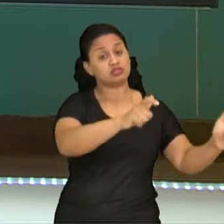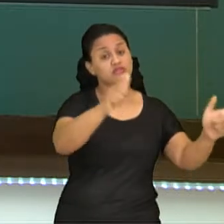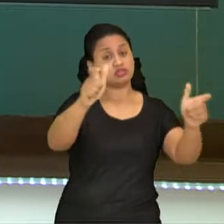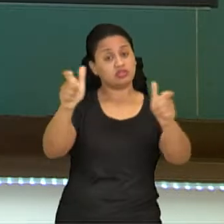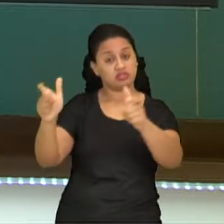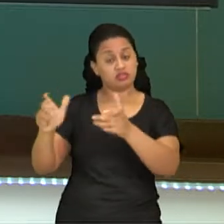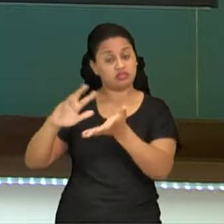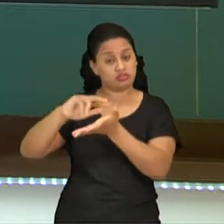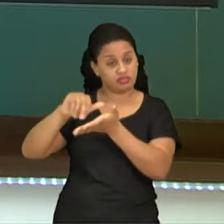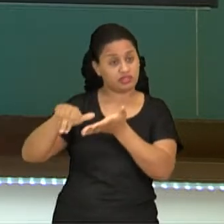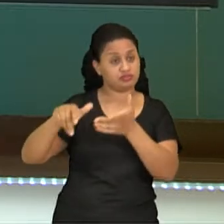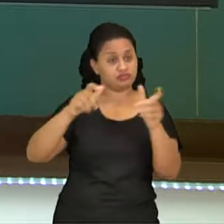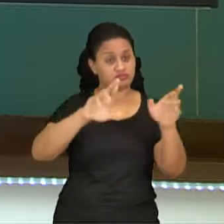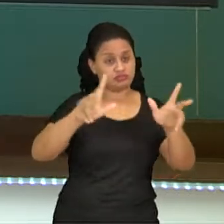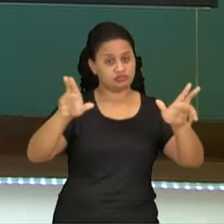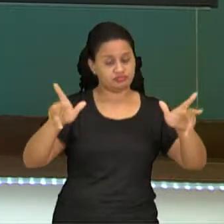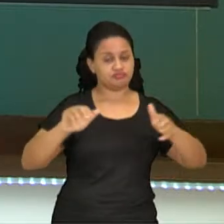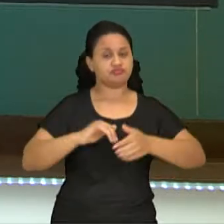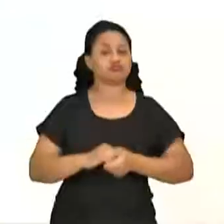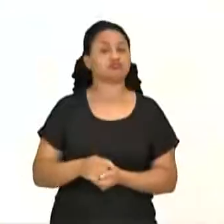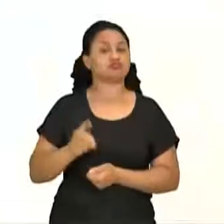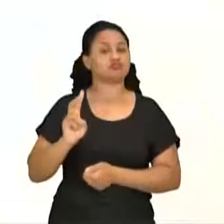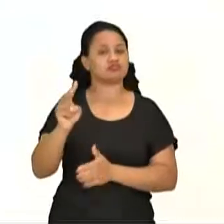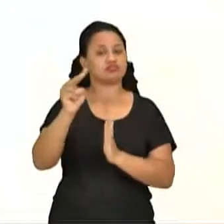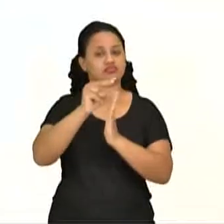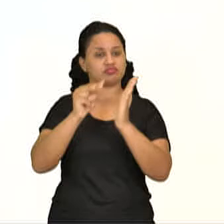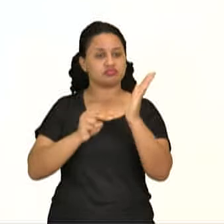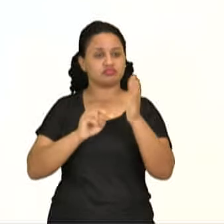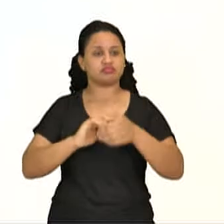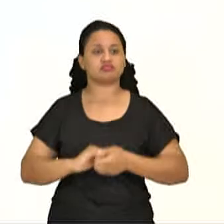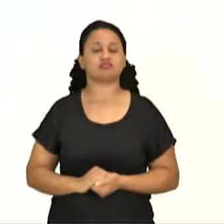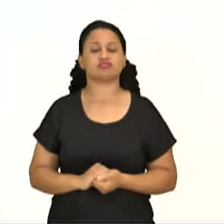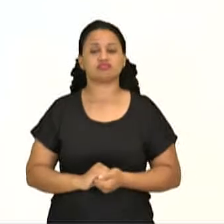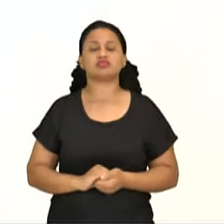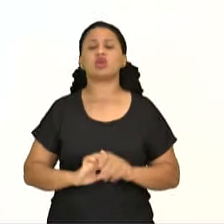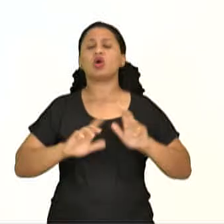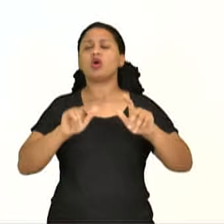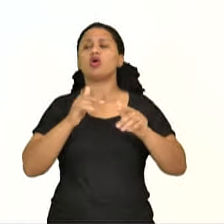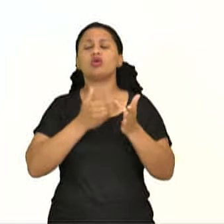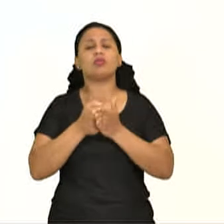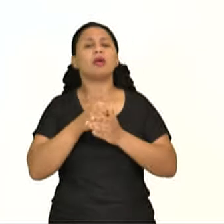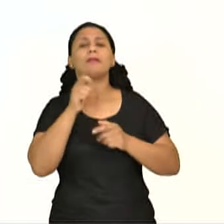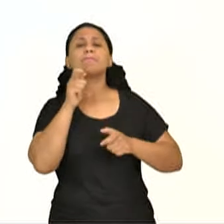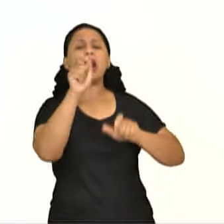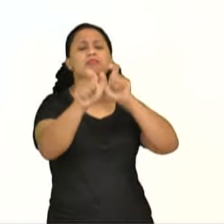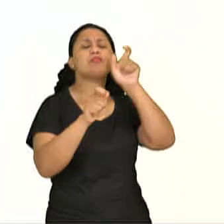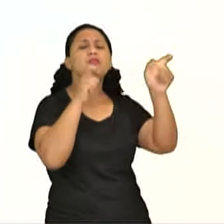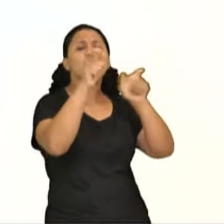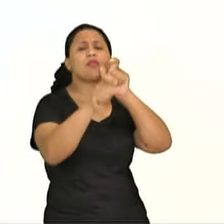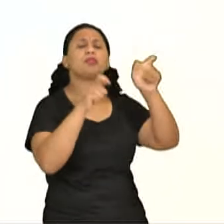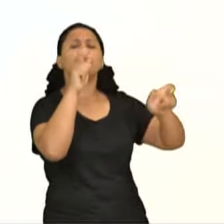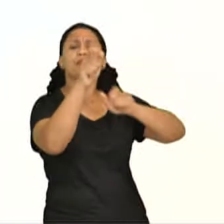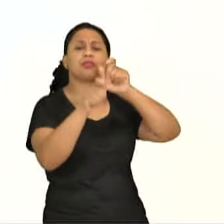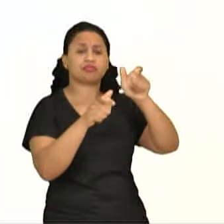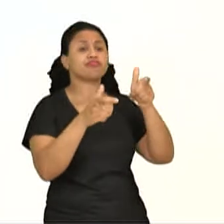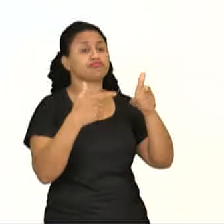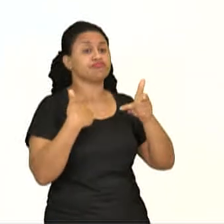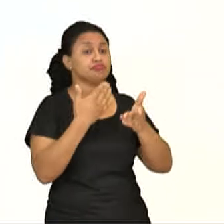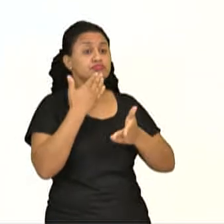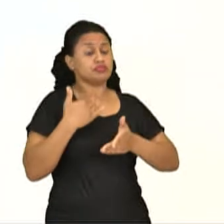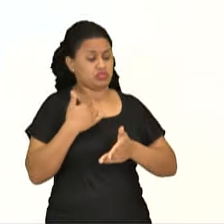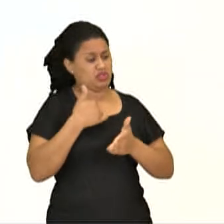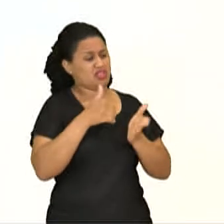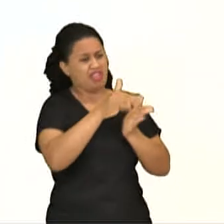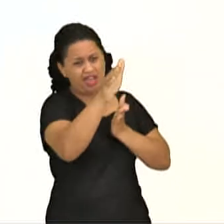espaços. Vamos continuar a leitura. Todos começaram a me xingar impiedosamente, exigindo que eu